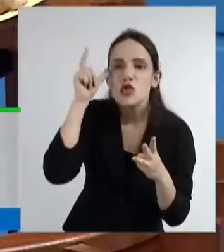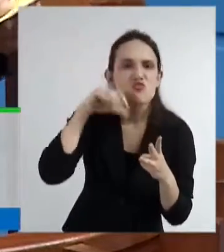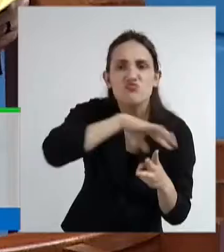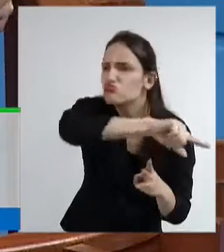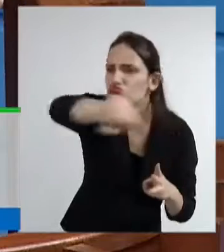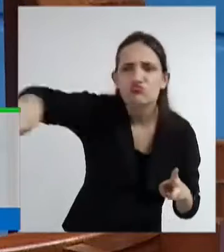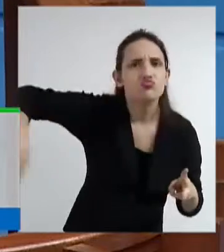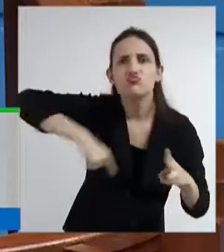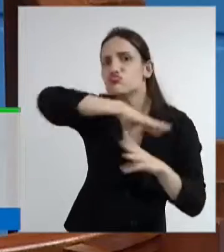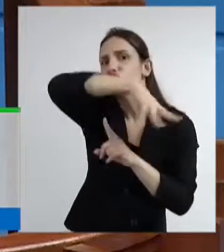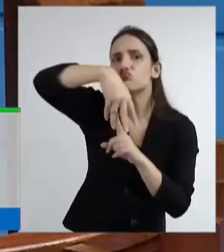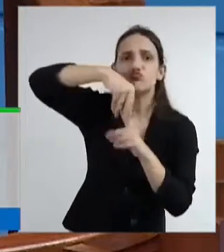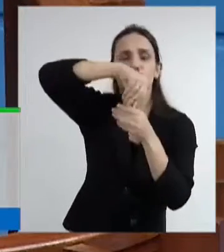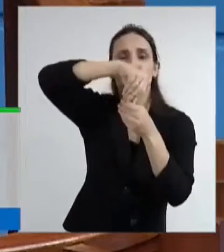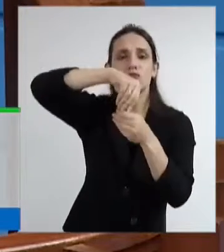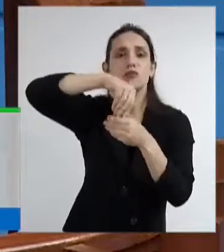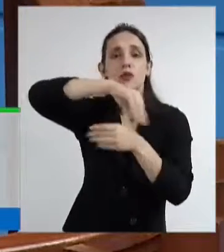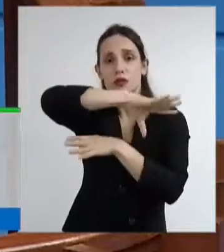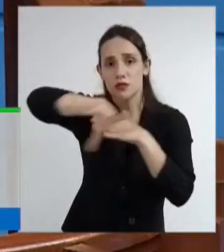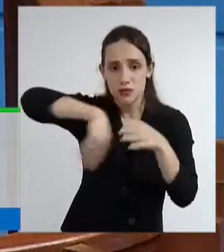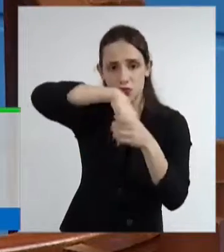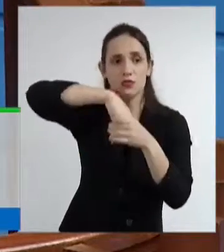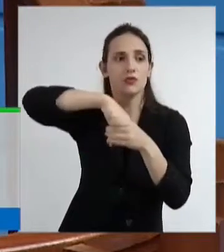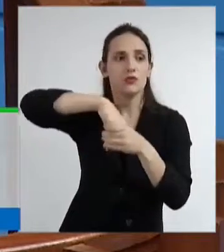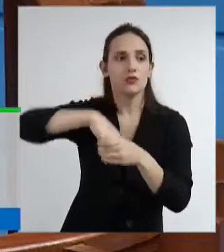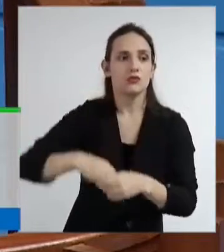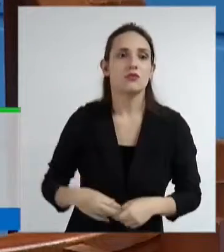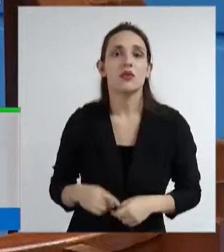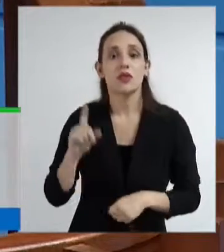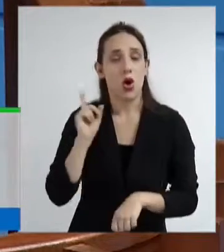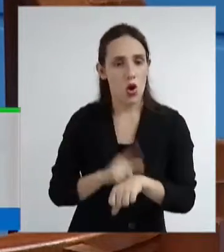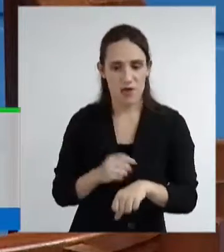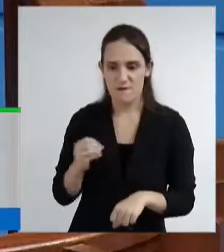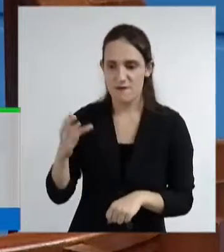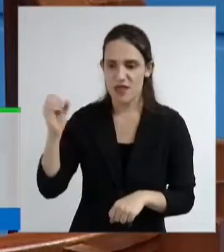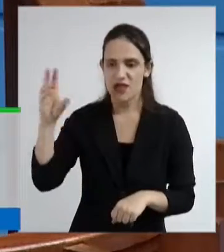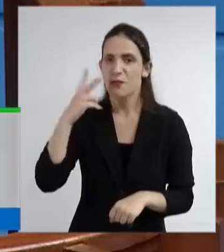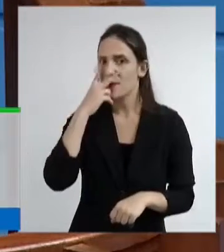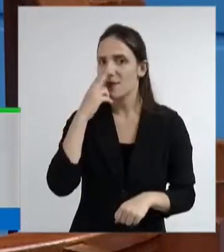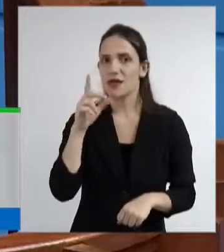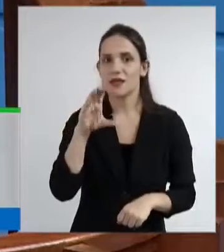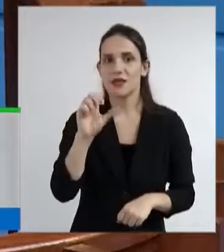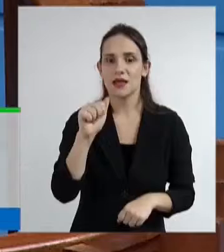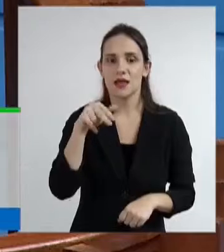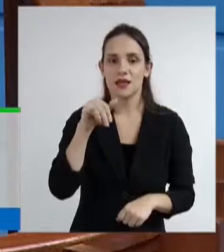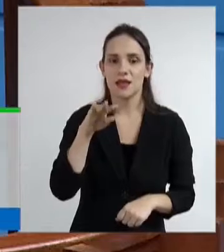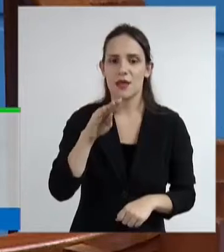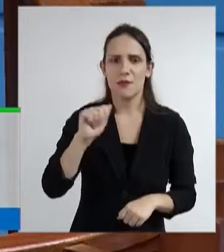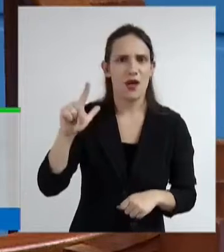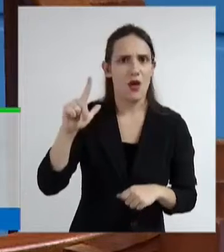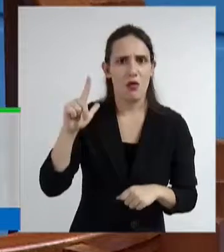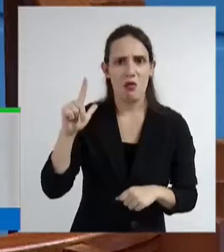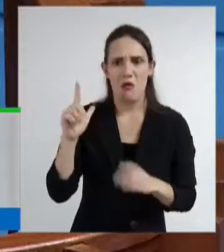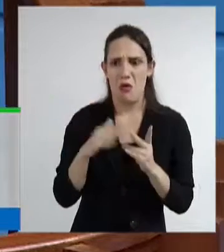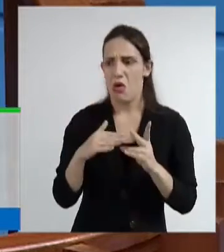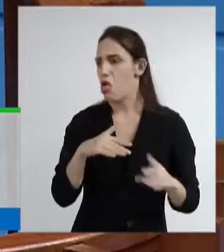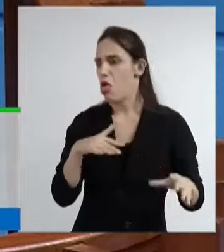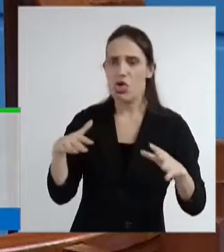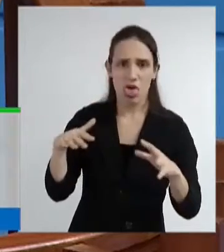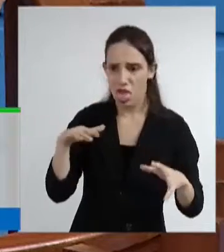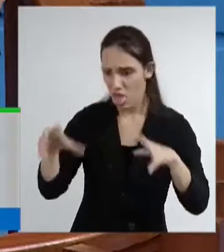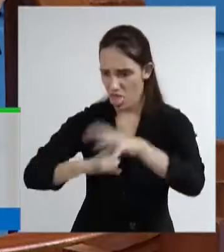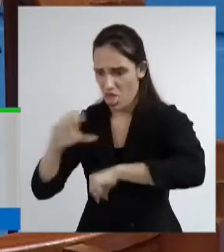nós todos, como brasileiros, viajando é um canibal. Rouba coisas dos